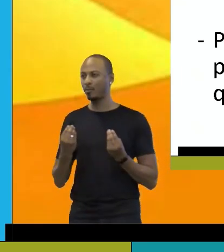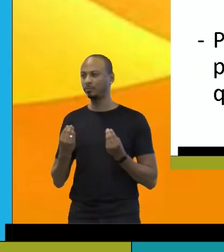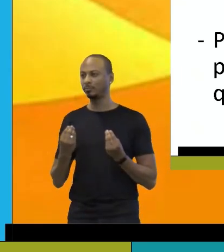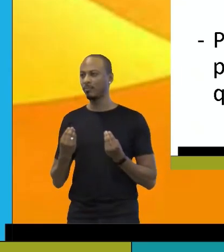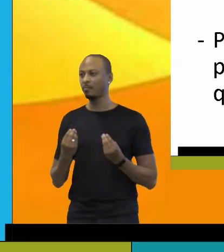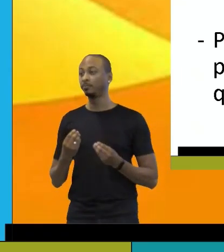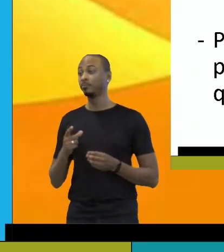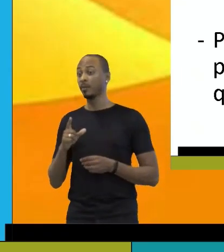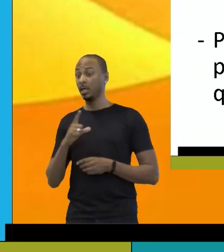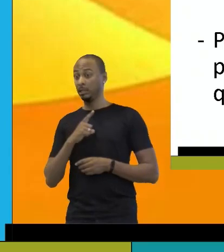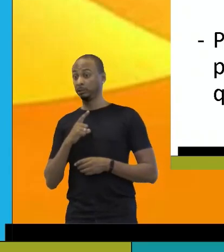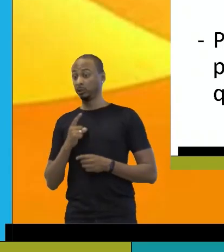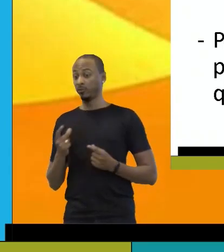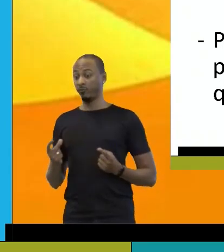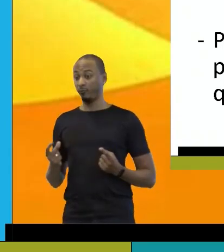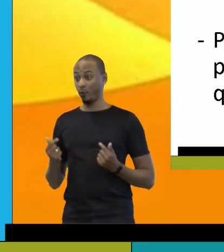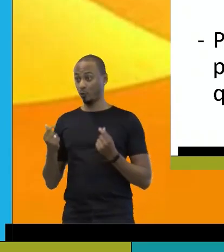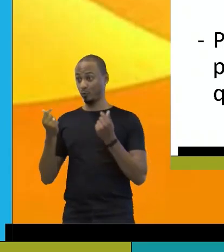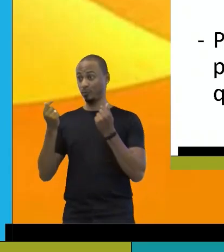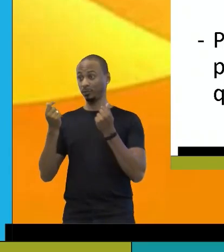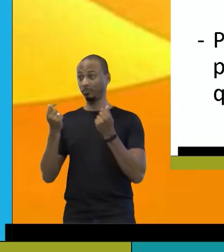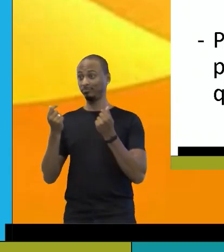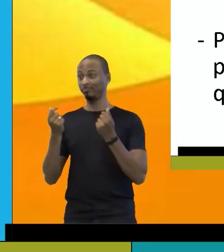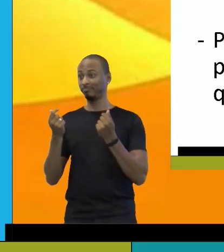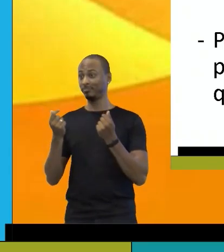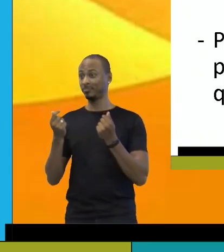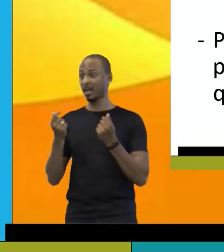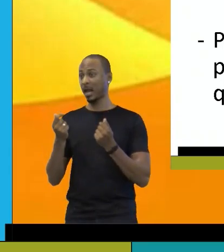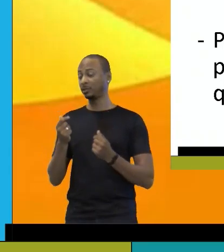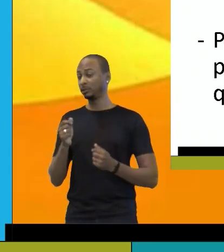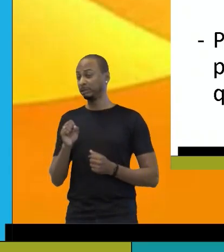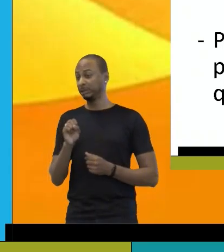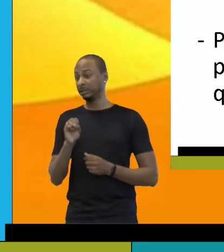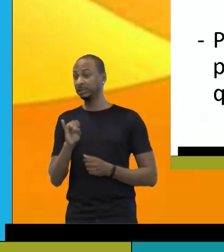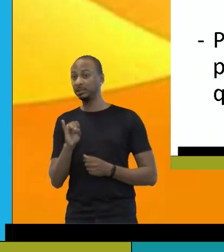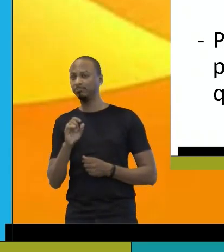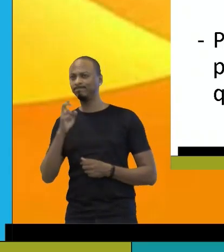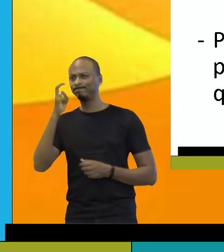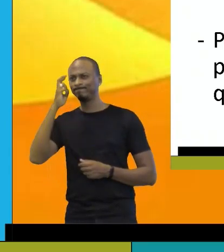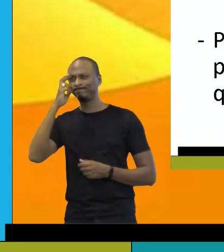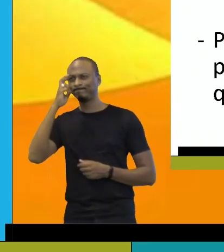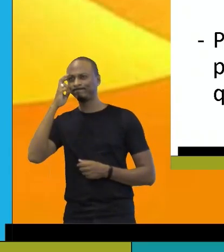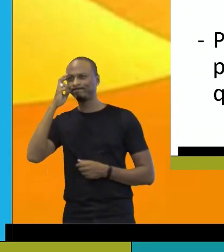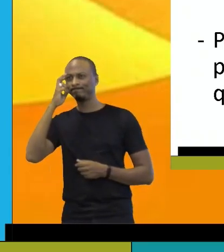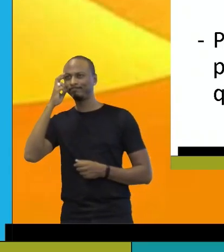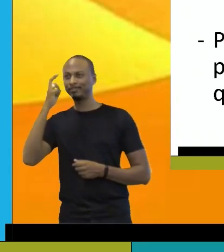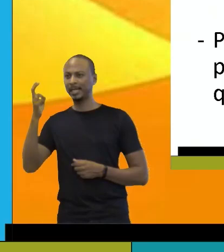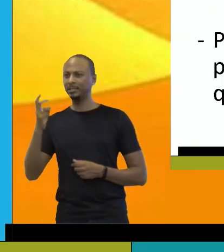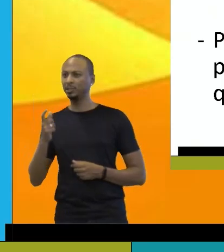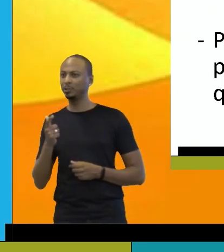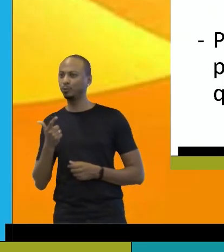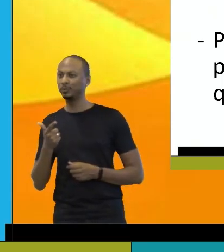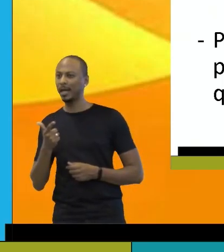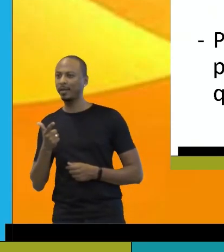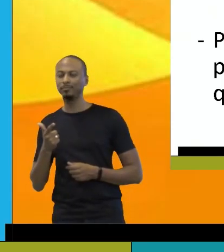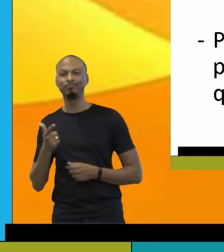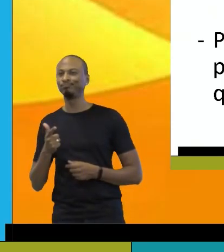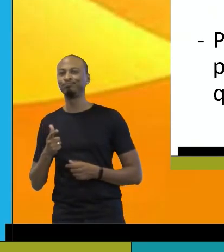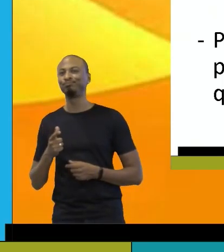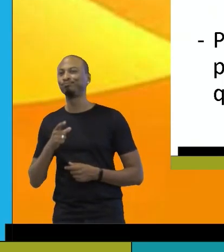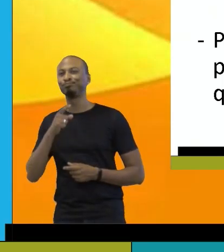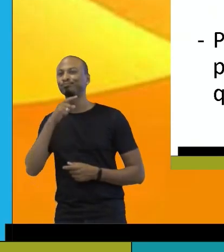serve sem a virtu, pois pode transformar-se em mero